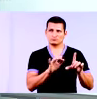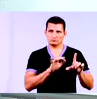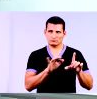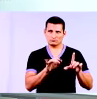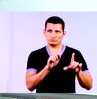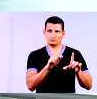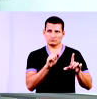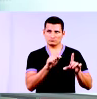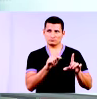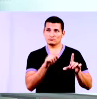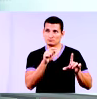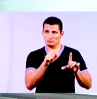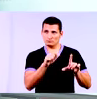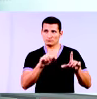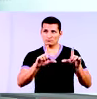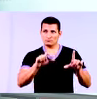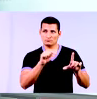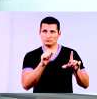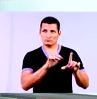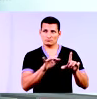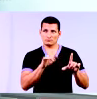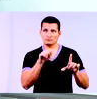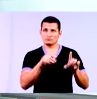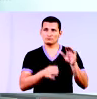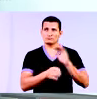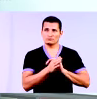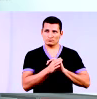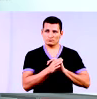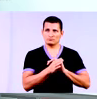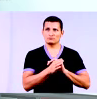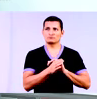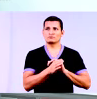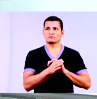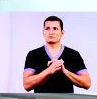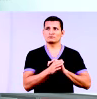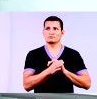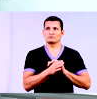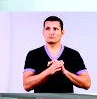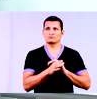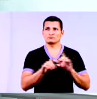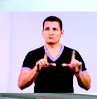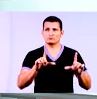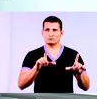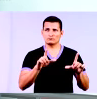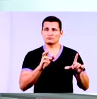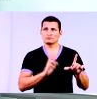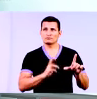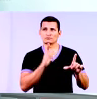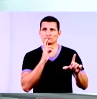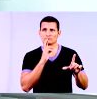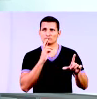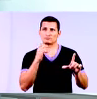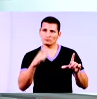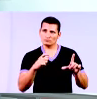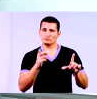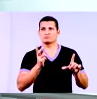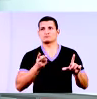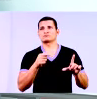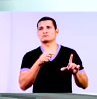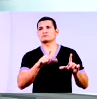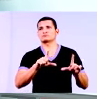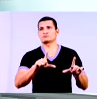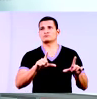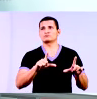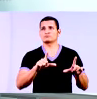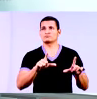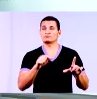até esta tela está funcionando como dispositivo de entrada naquele momento. Mas o resultado da pesquisa vê onde? Na mesma tela. Só